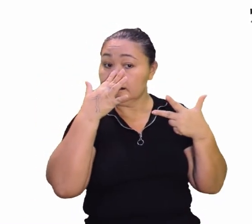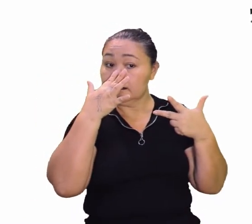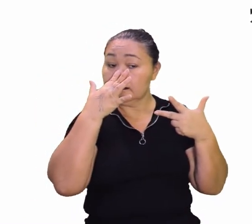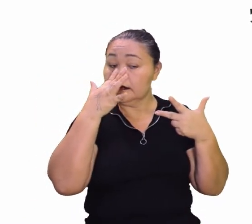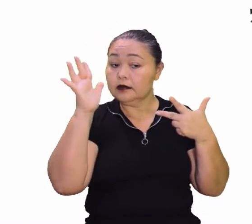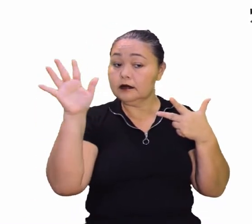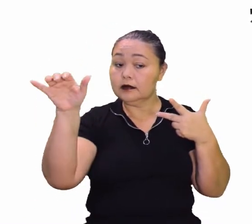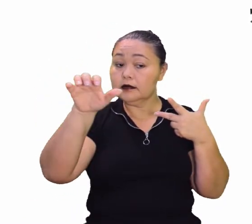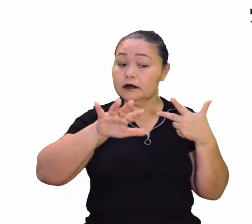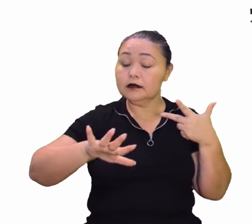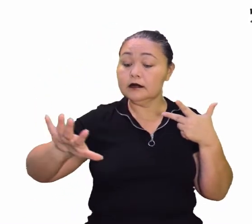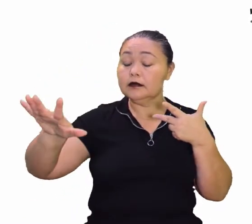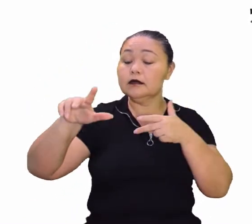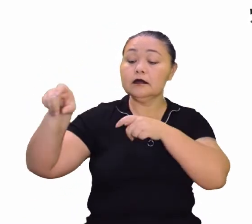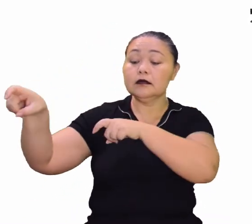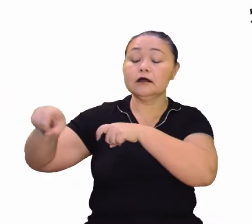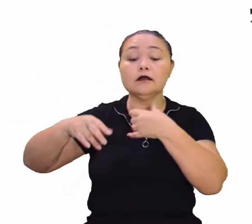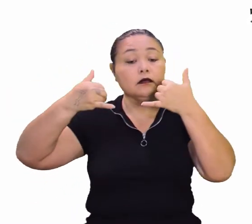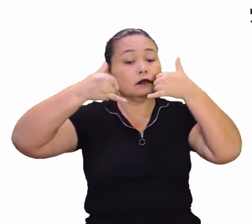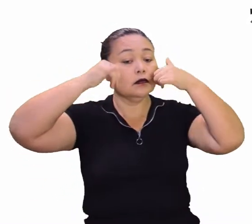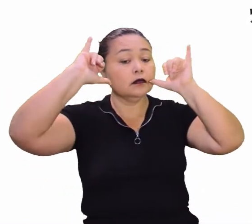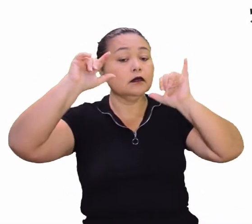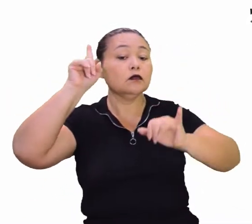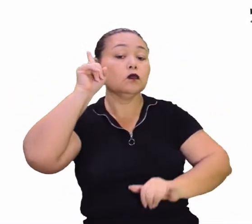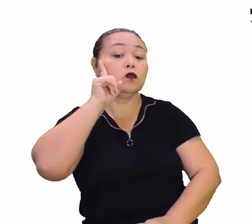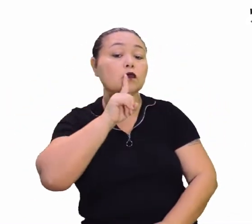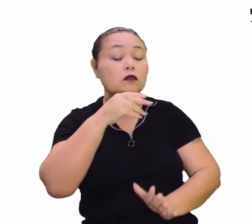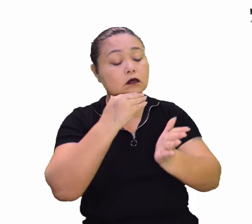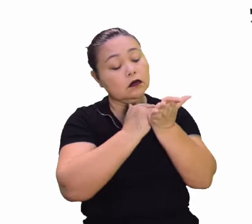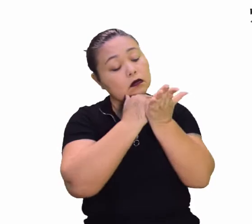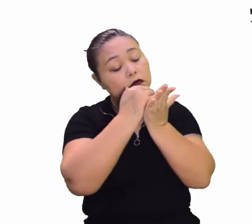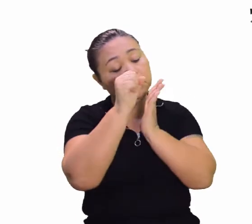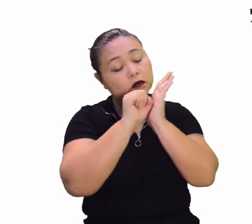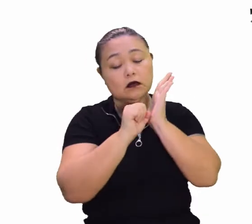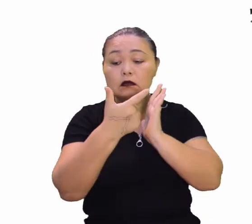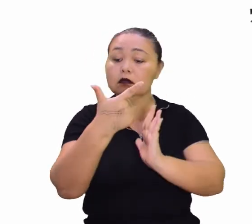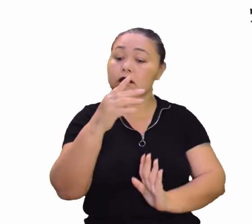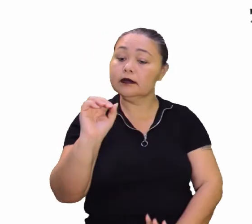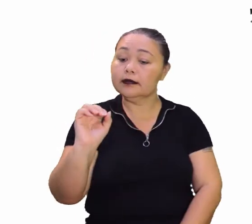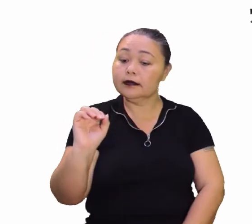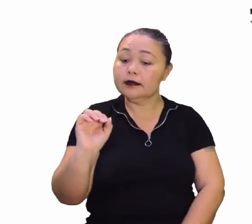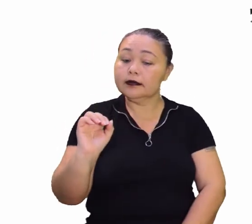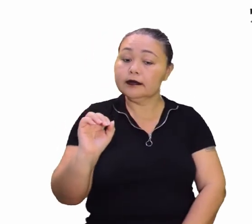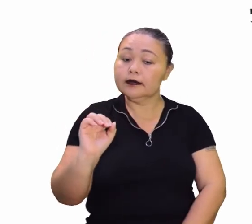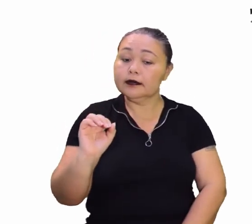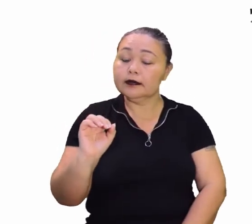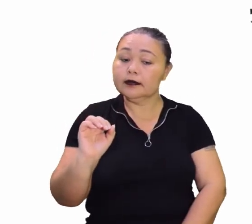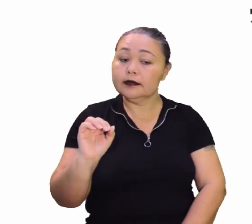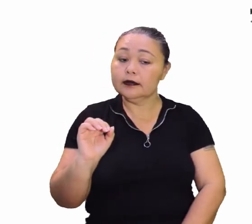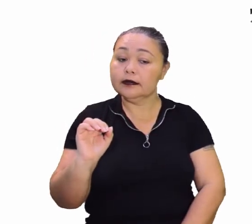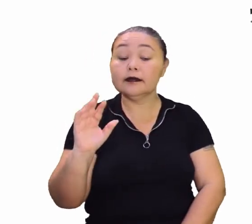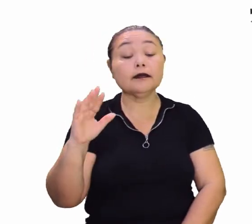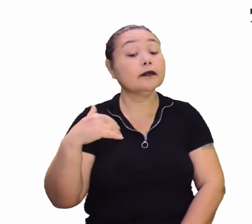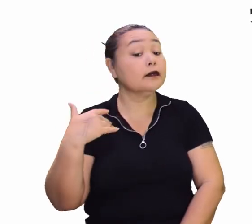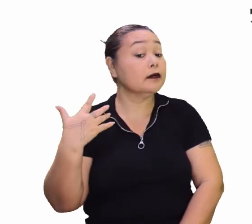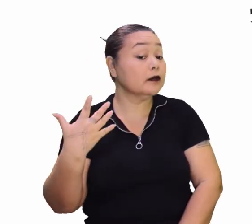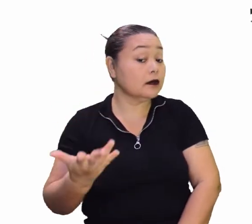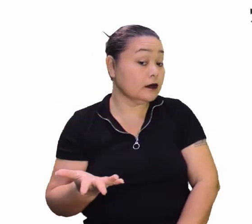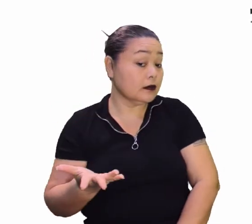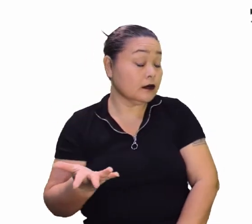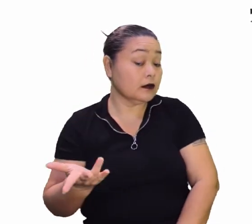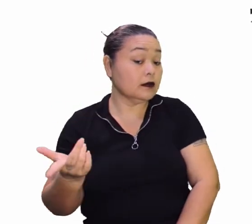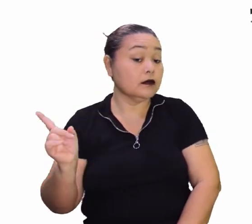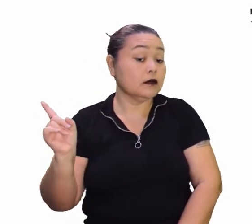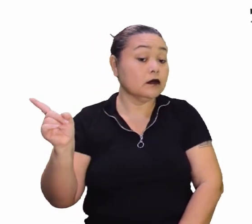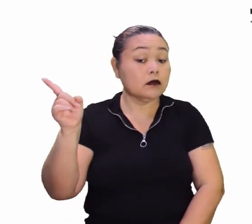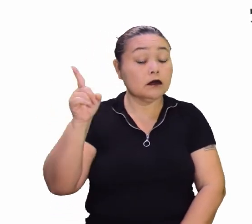Espaço agropecuário norte-americano no início do século XX. Então, o